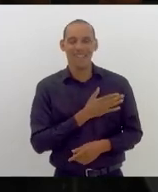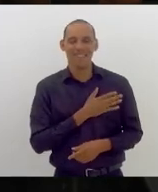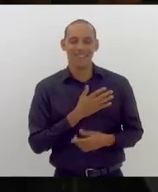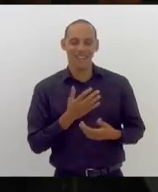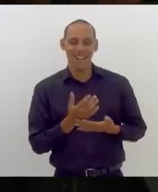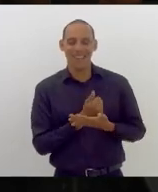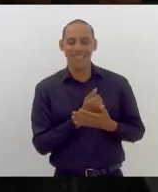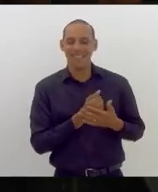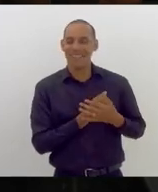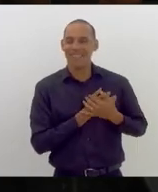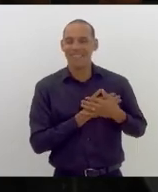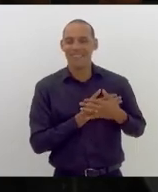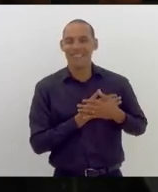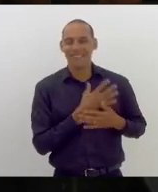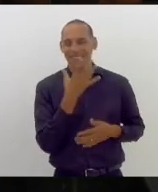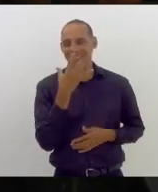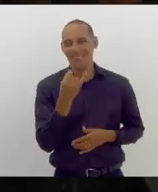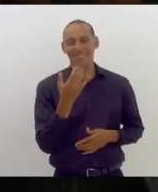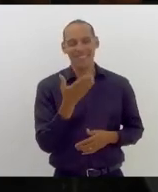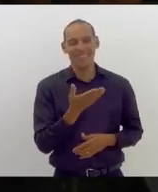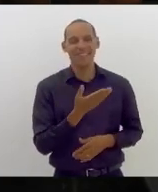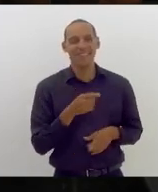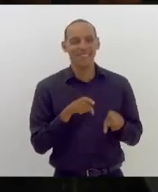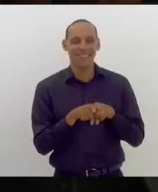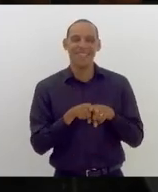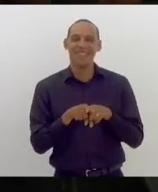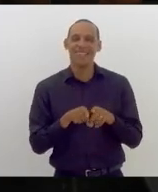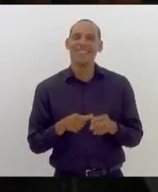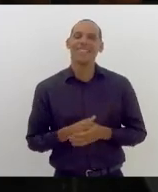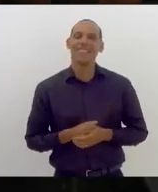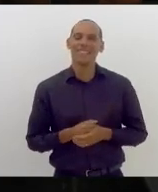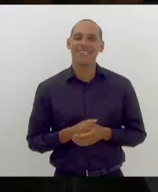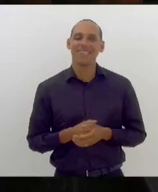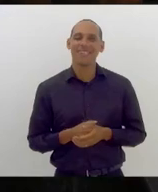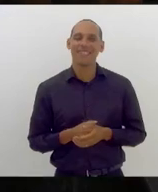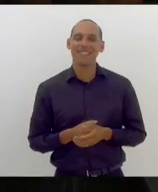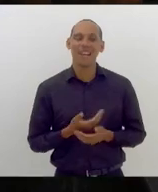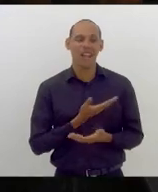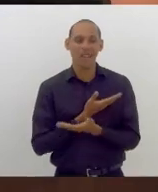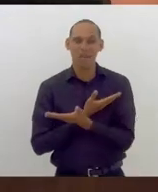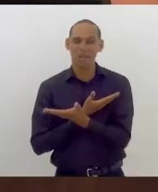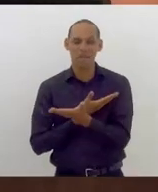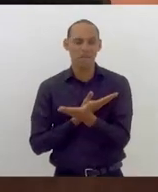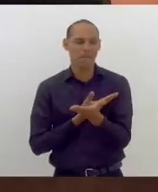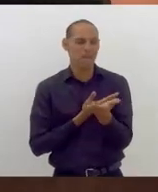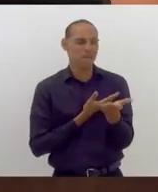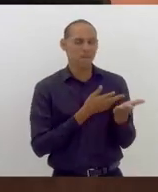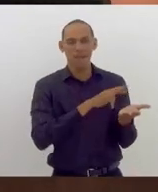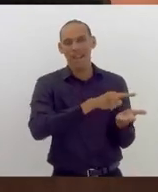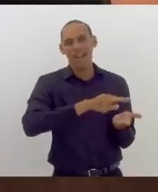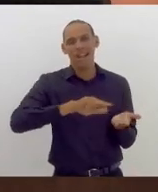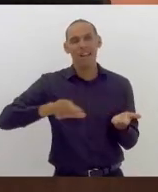também parceira. A todos os meus amigos que estão aqui, vários. E aí, Léo,